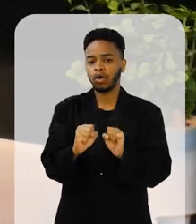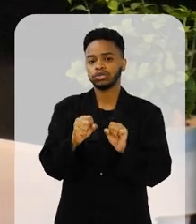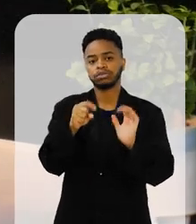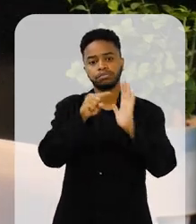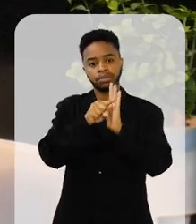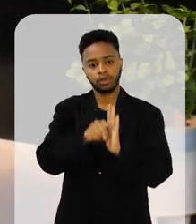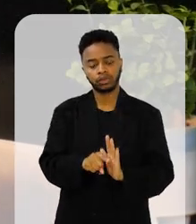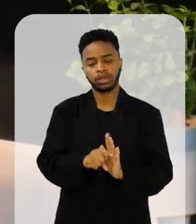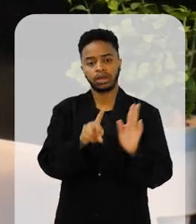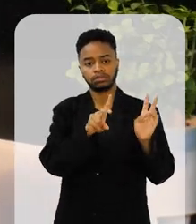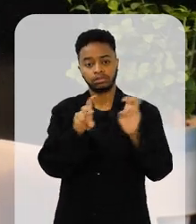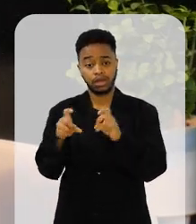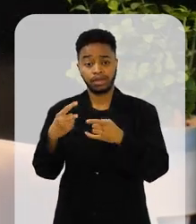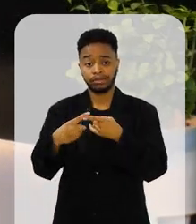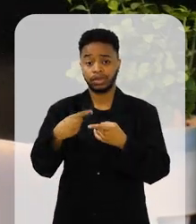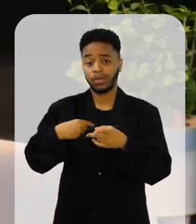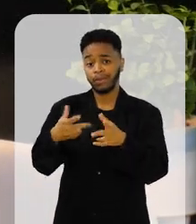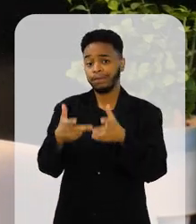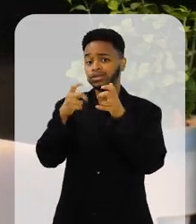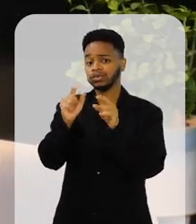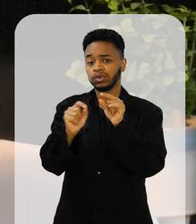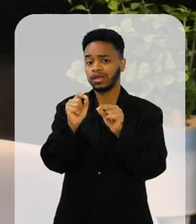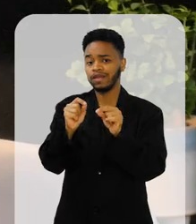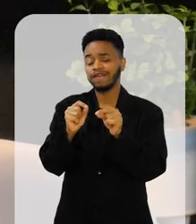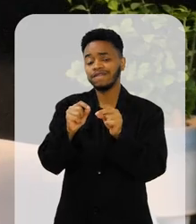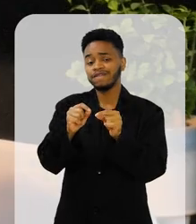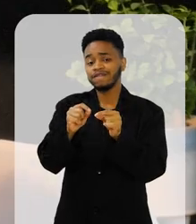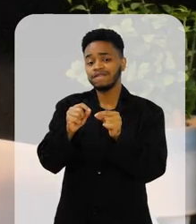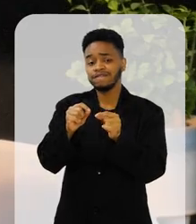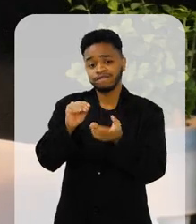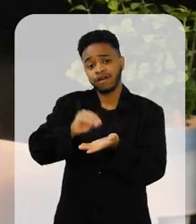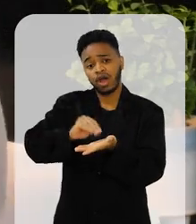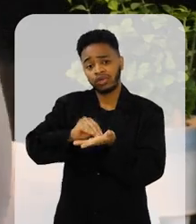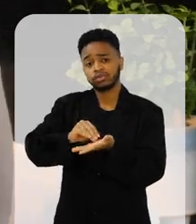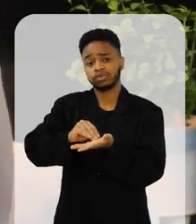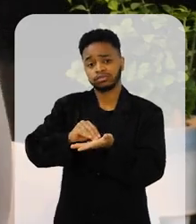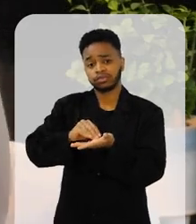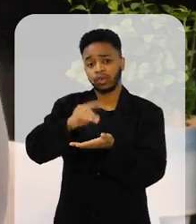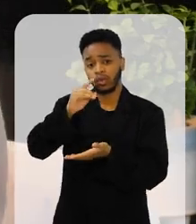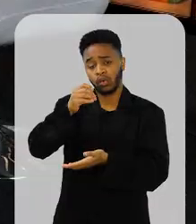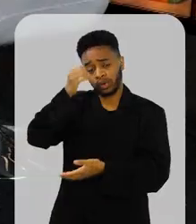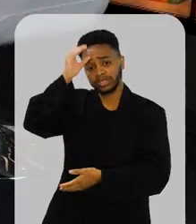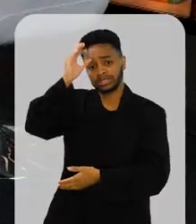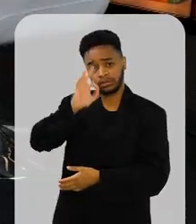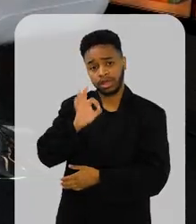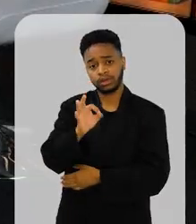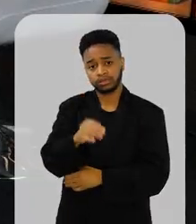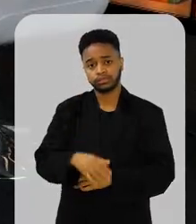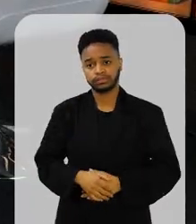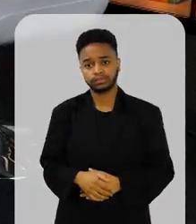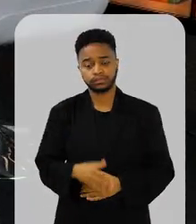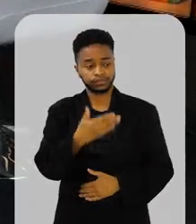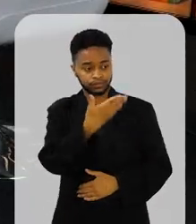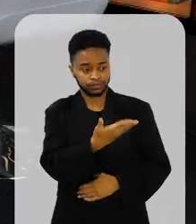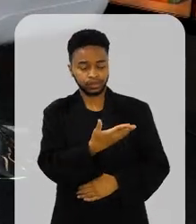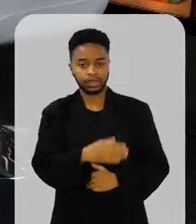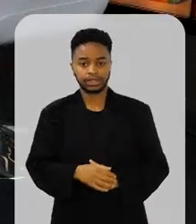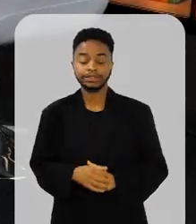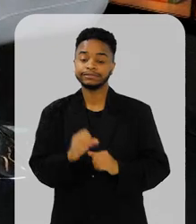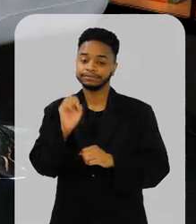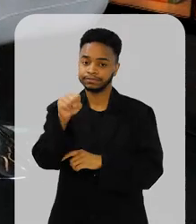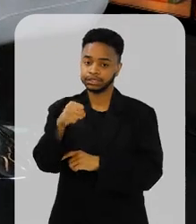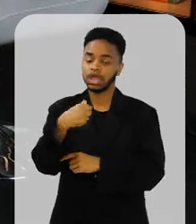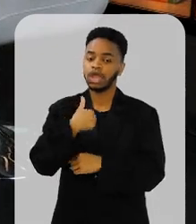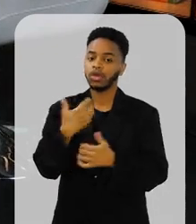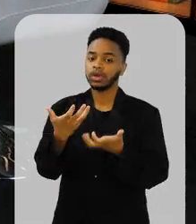seu esclarecimento, porque, pelo que eu percebo, ainda muitas lacunas de conhecimento, sim, né? Doutora Fátima, por gentileza. E